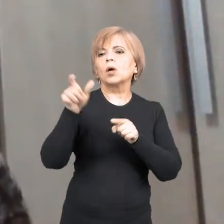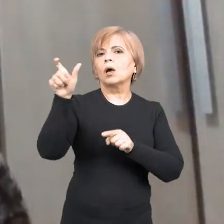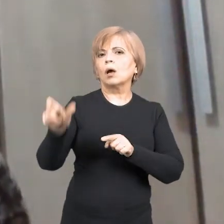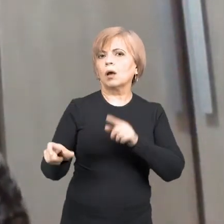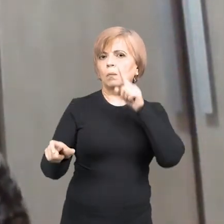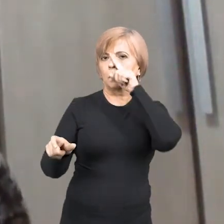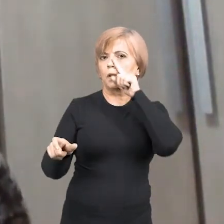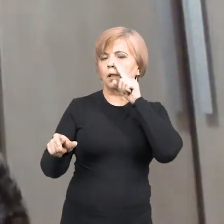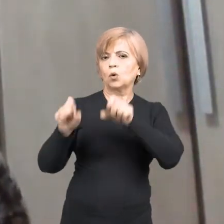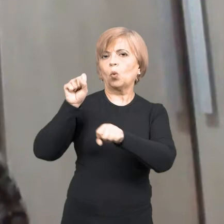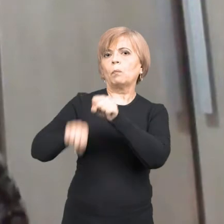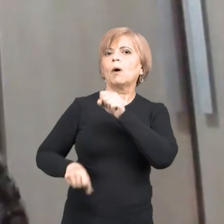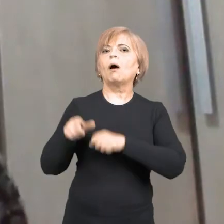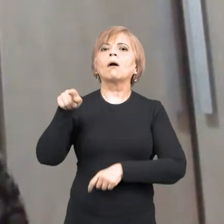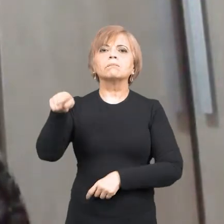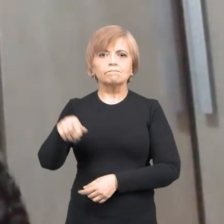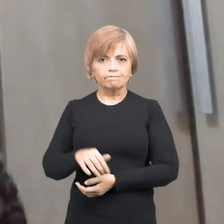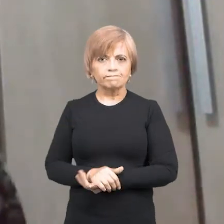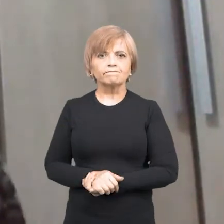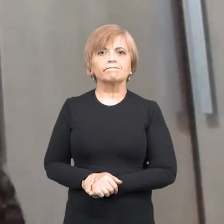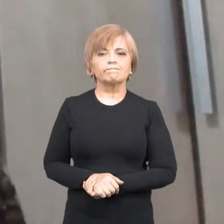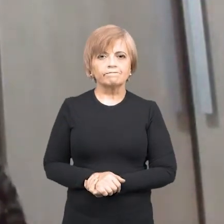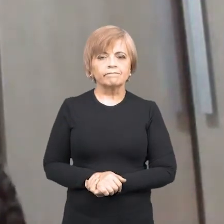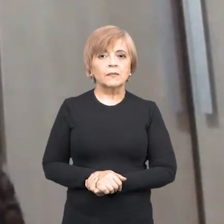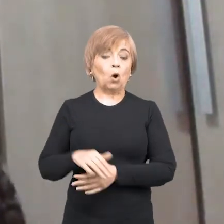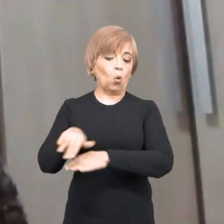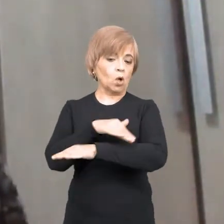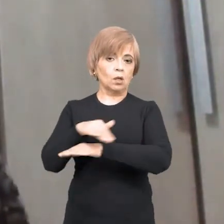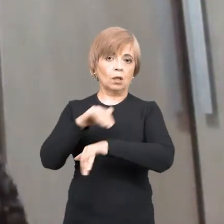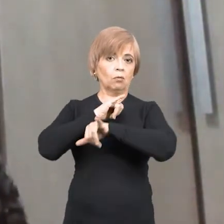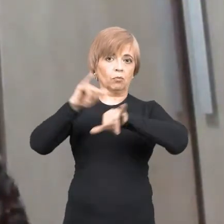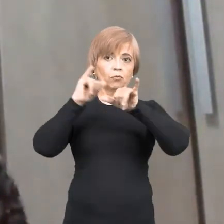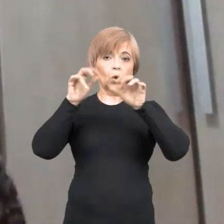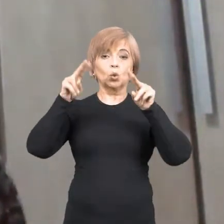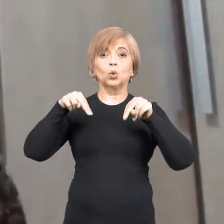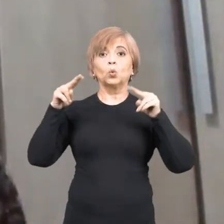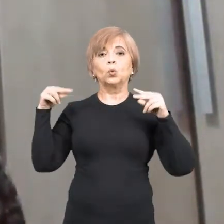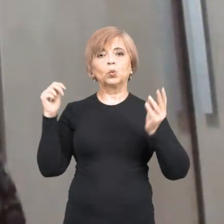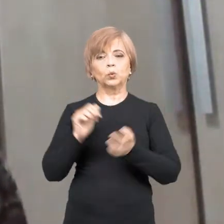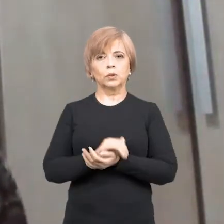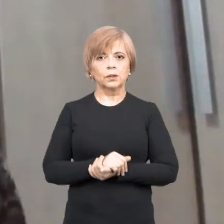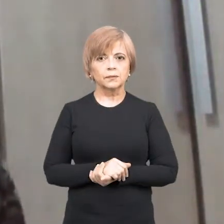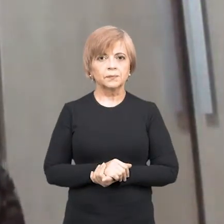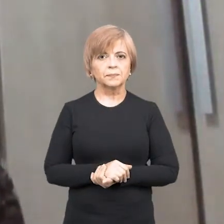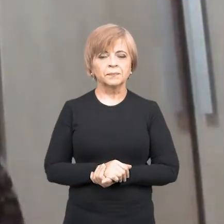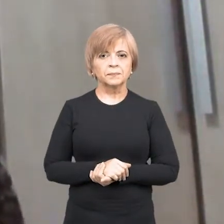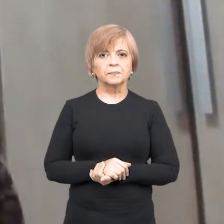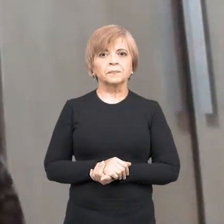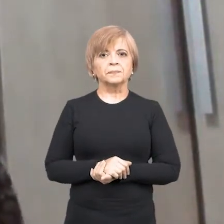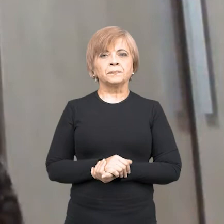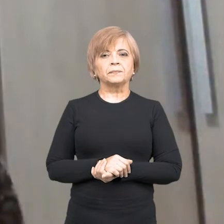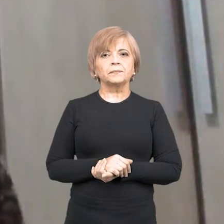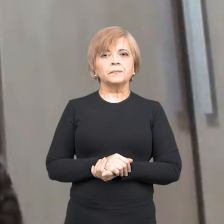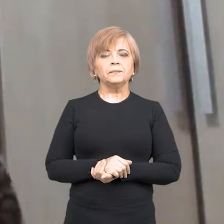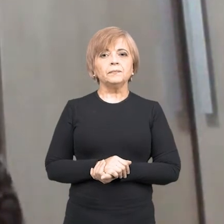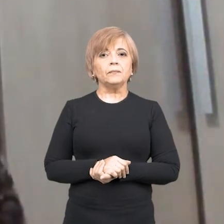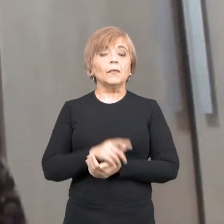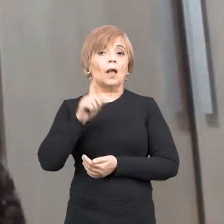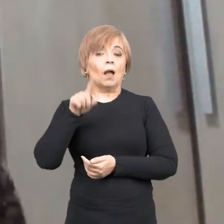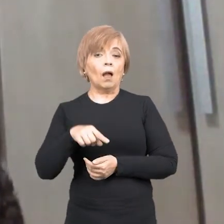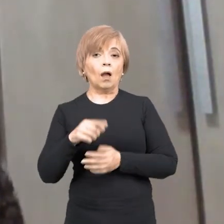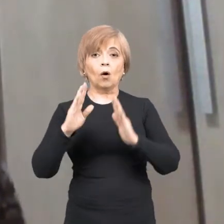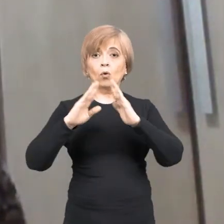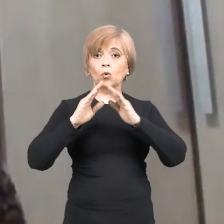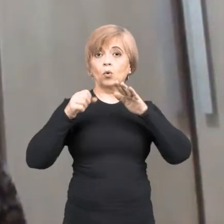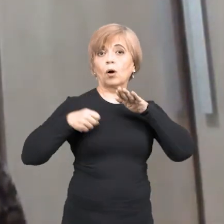risco que elas correm de serem mortas, né? Então os endereços não são nunca divulgados, ok?